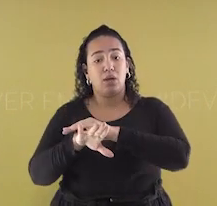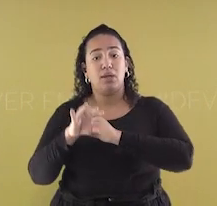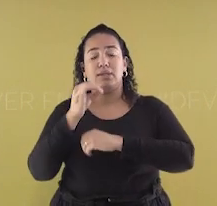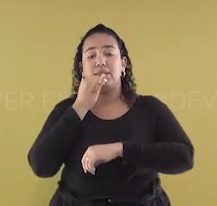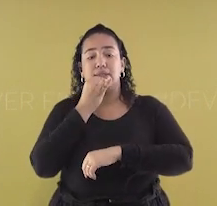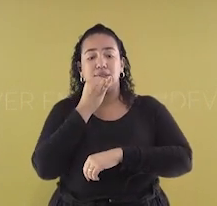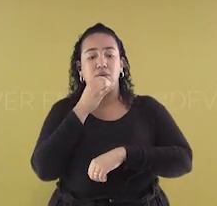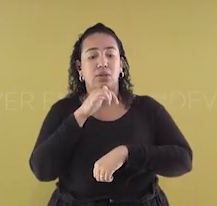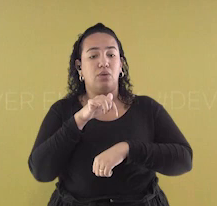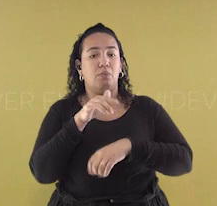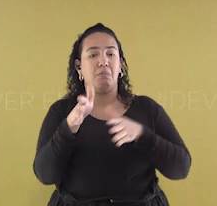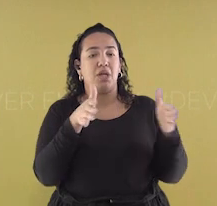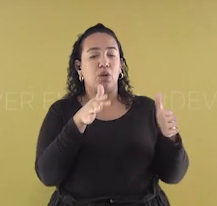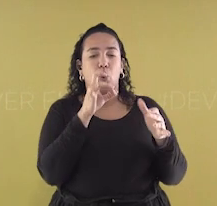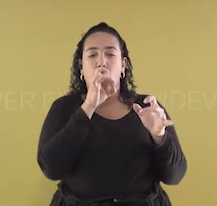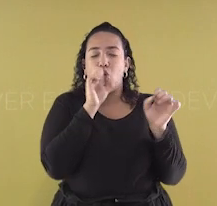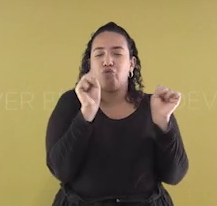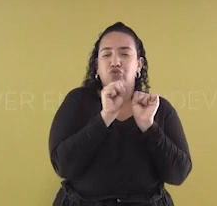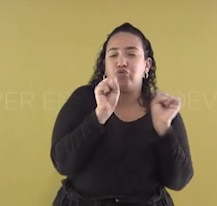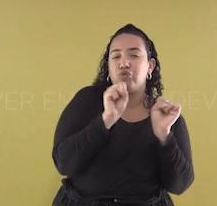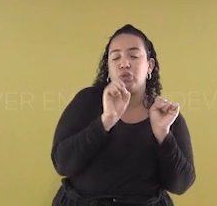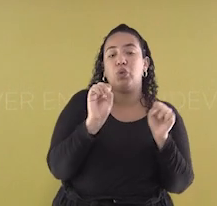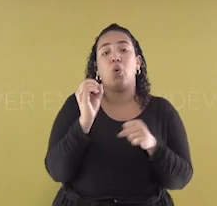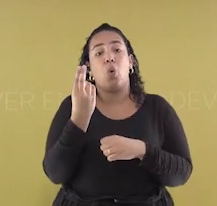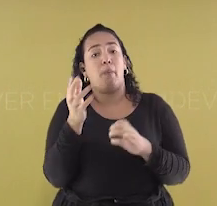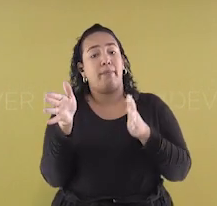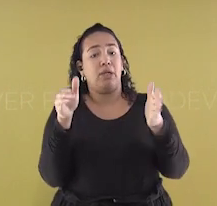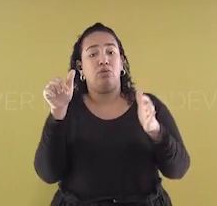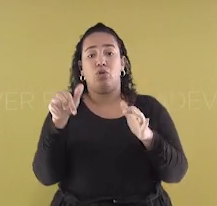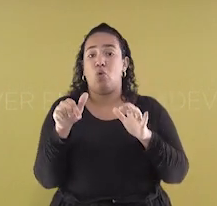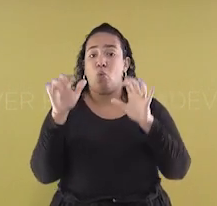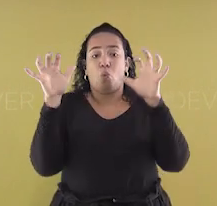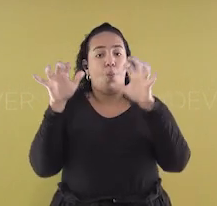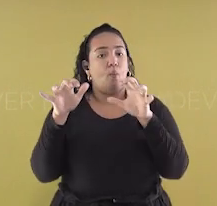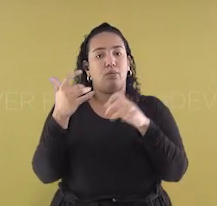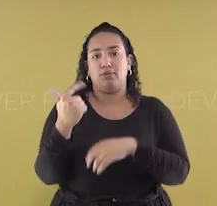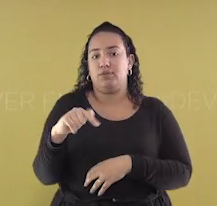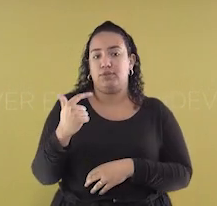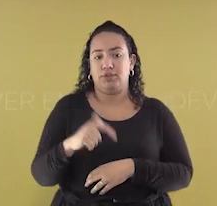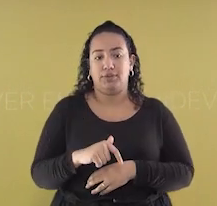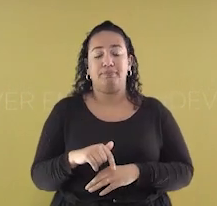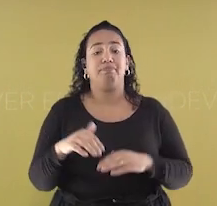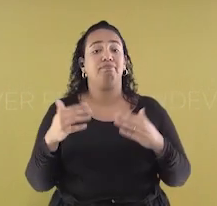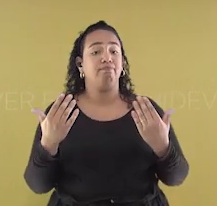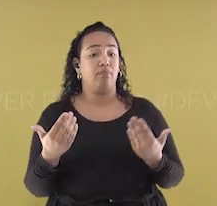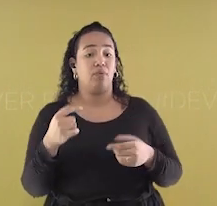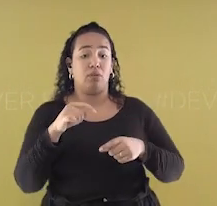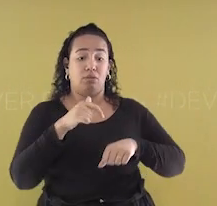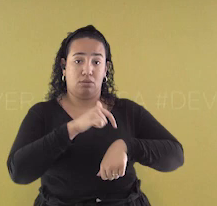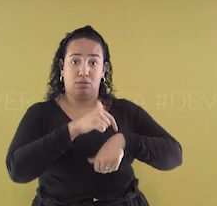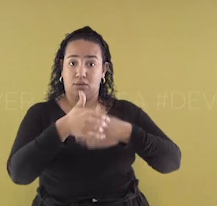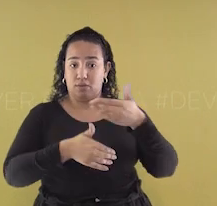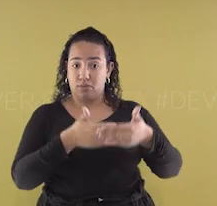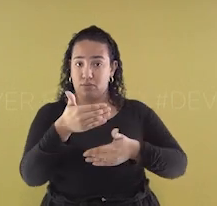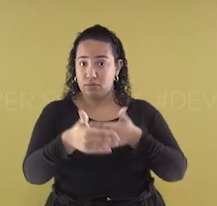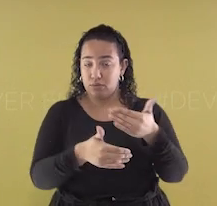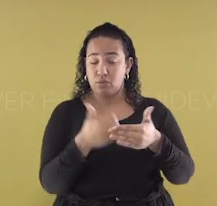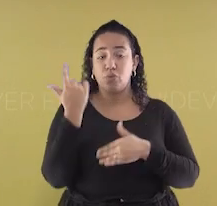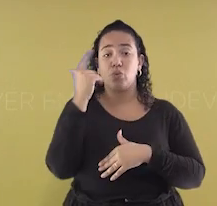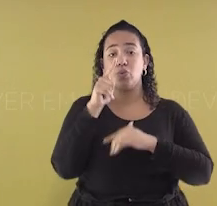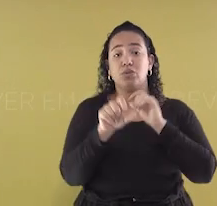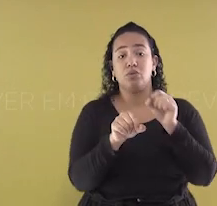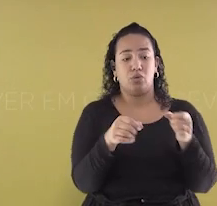frio ou em tempos de seca, por exemplo. Com o passar do tempo, ela também possibilitou a troca de mercadorias